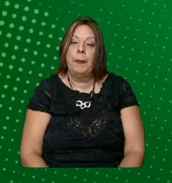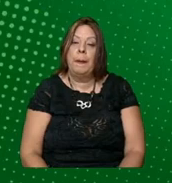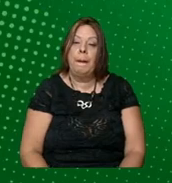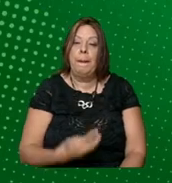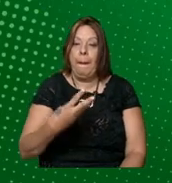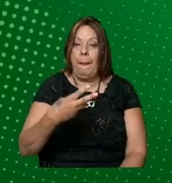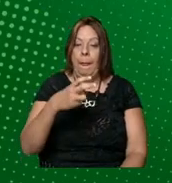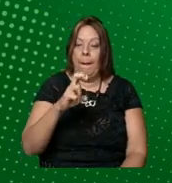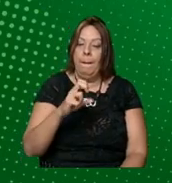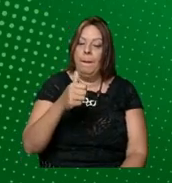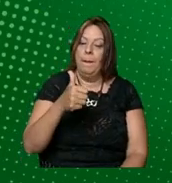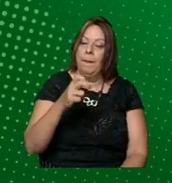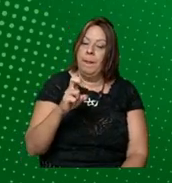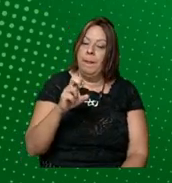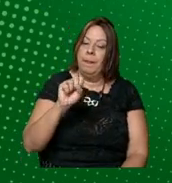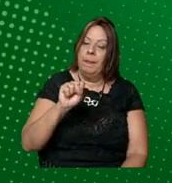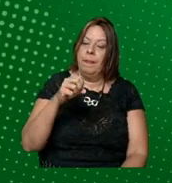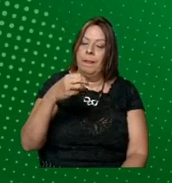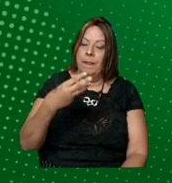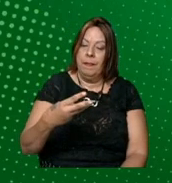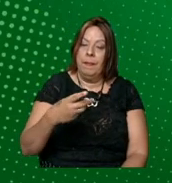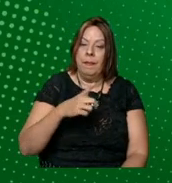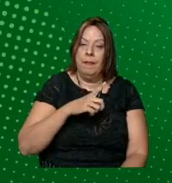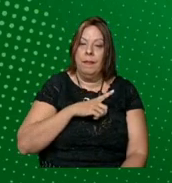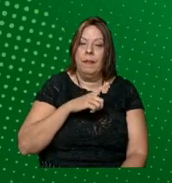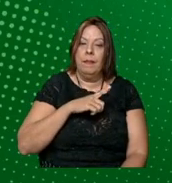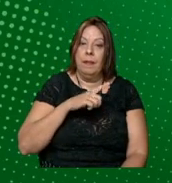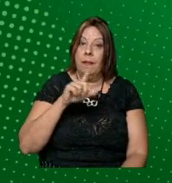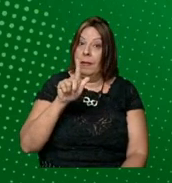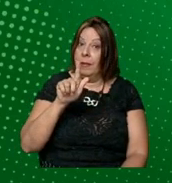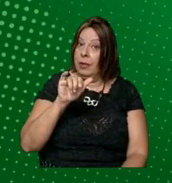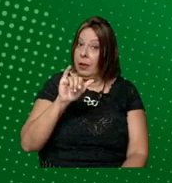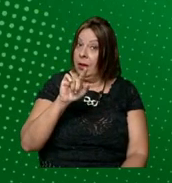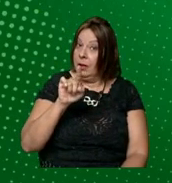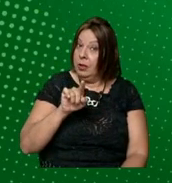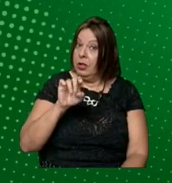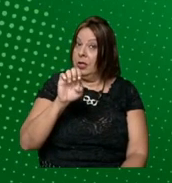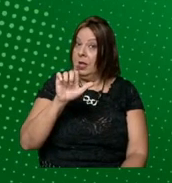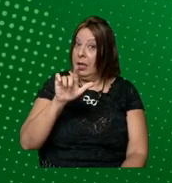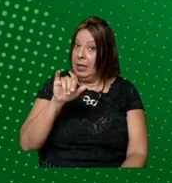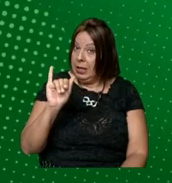título 351583, que saiu aí para Gisele,